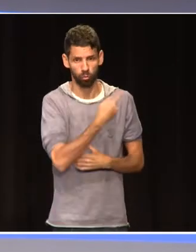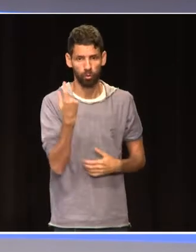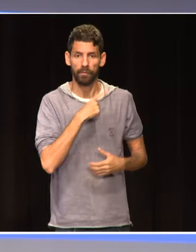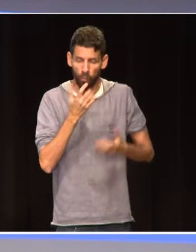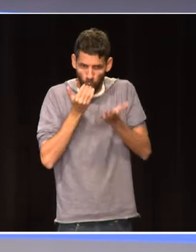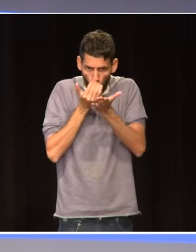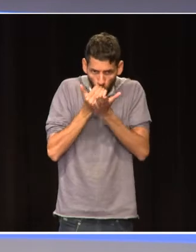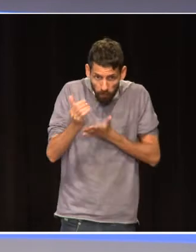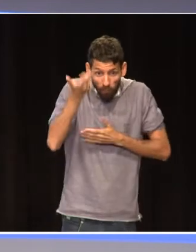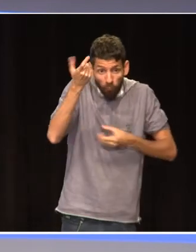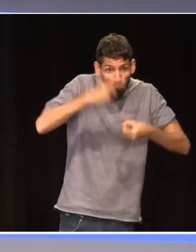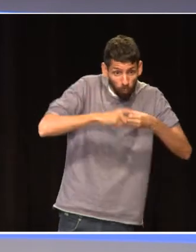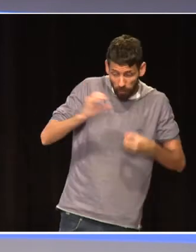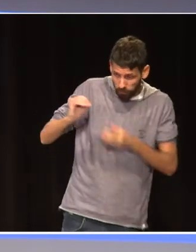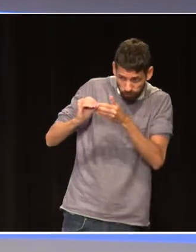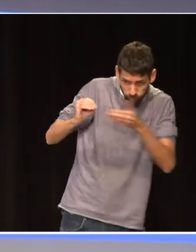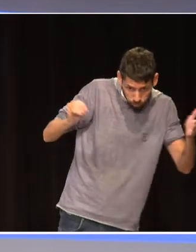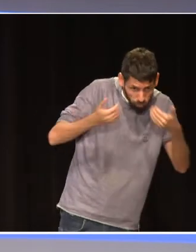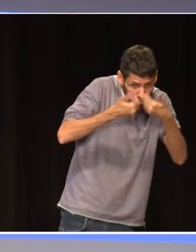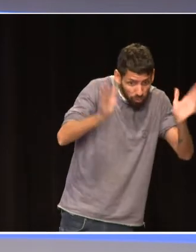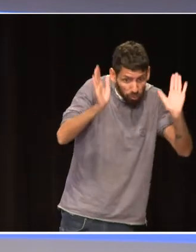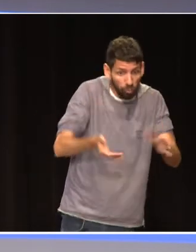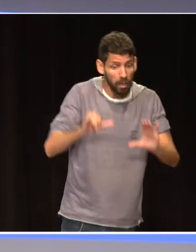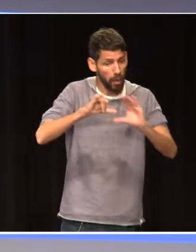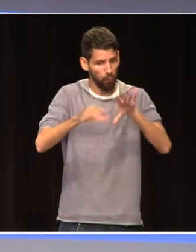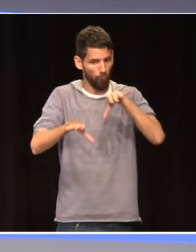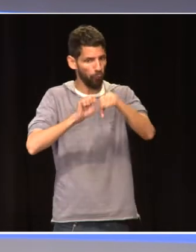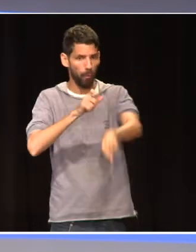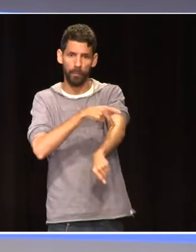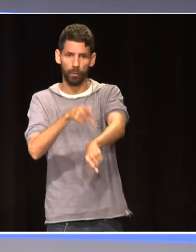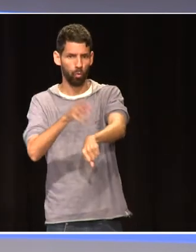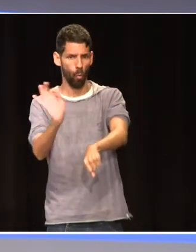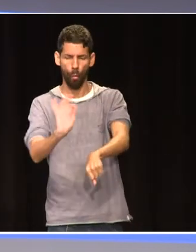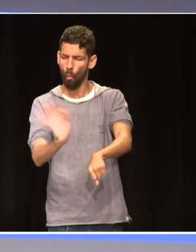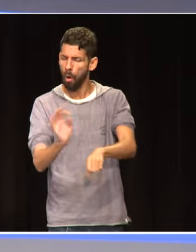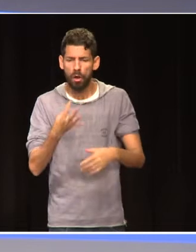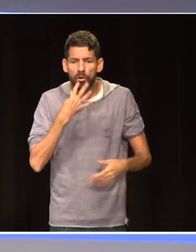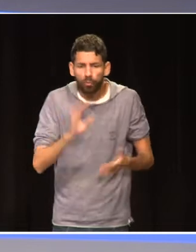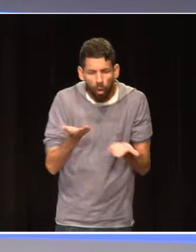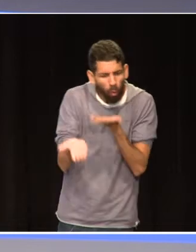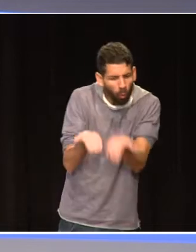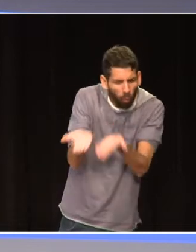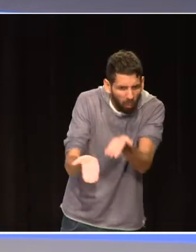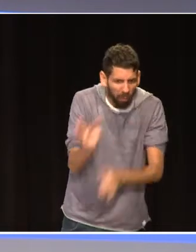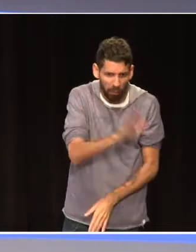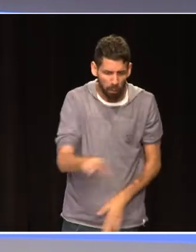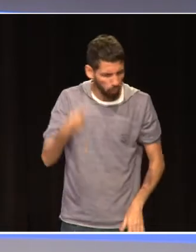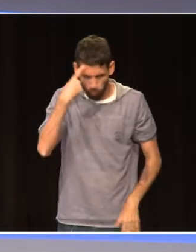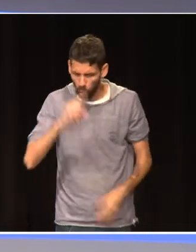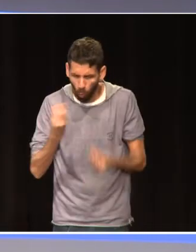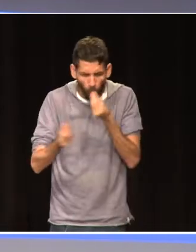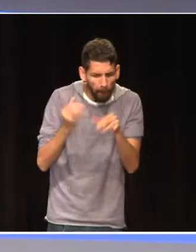que reorganizar o SPES, até porque eu não sou formado em pedagogia, eu não sei lidar com crianças do ensino fundamental, qual a